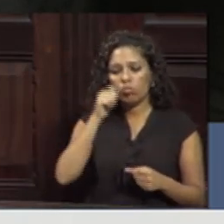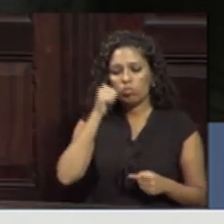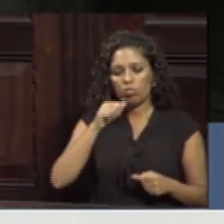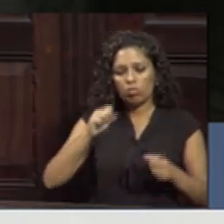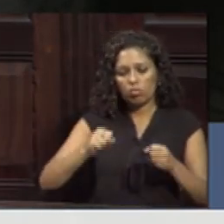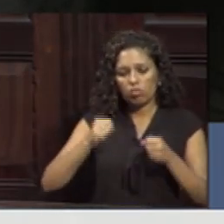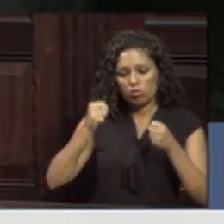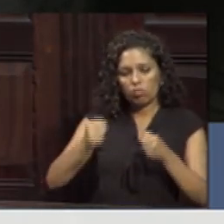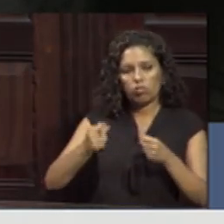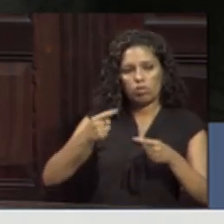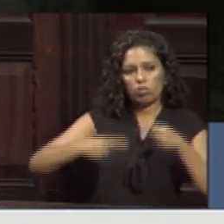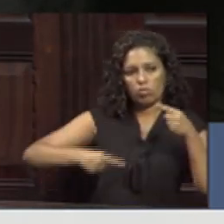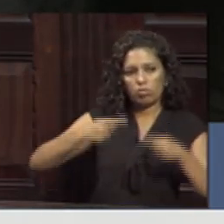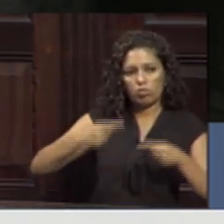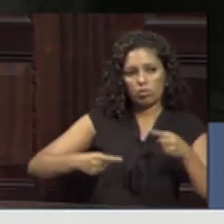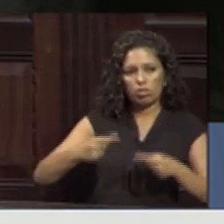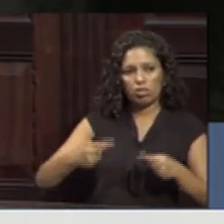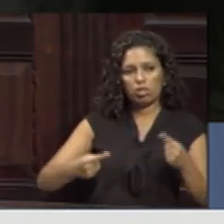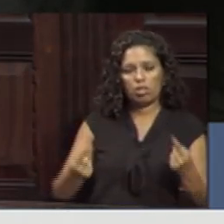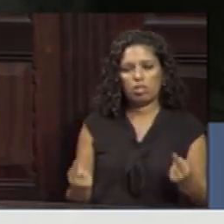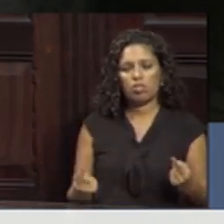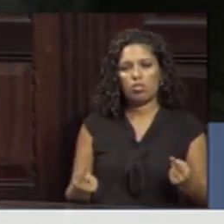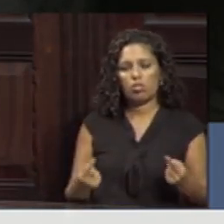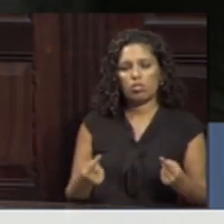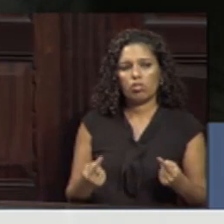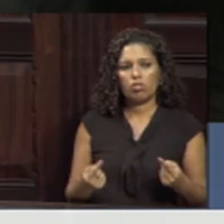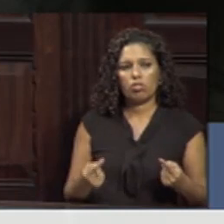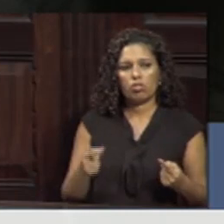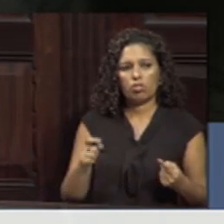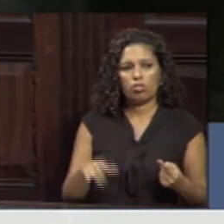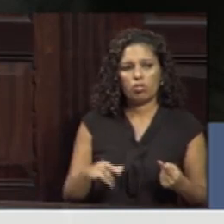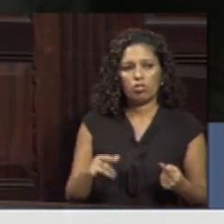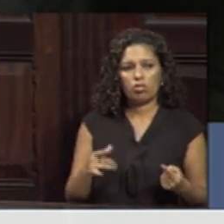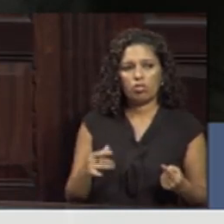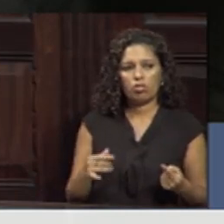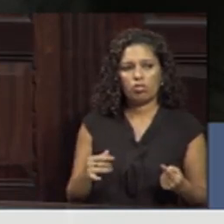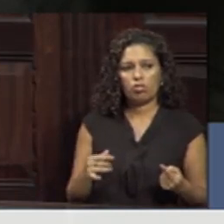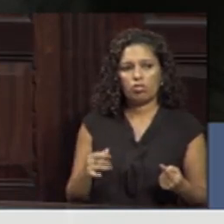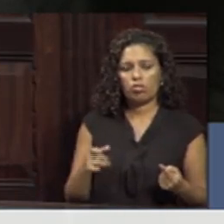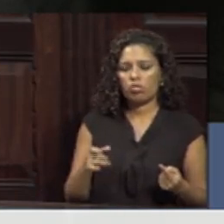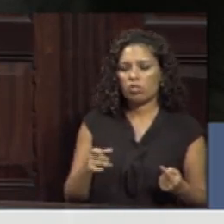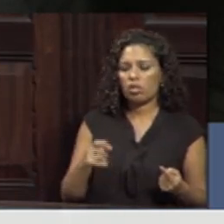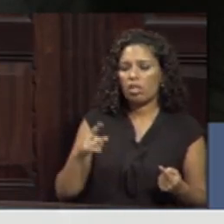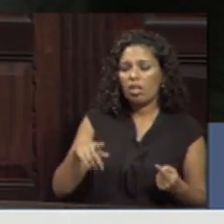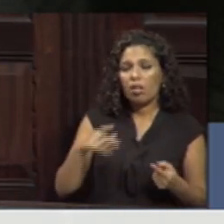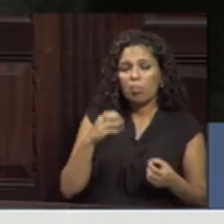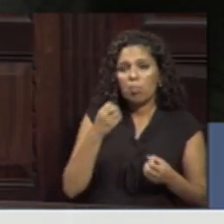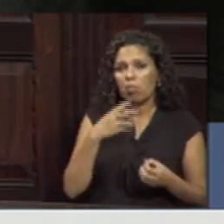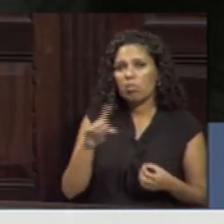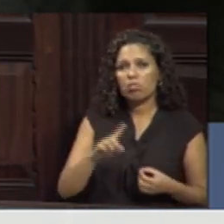E perder a Marielle é perder um ícone